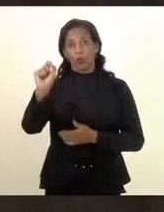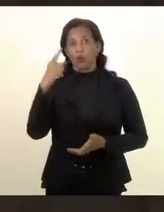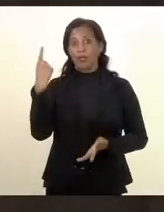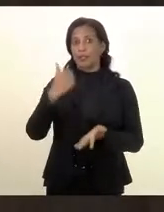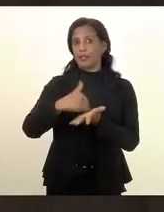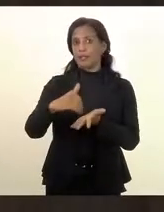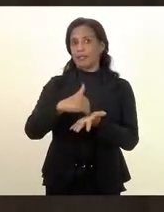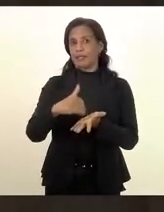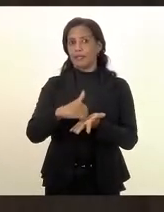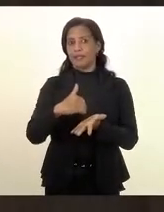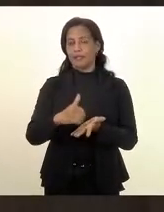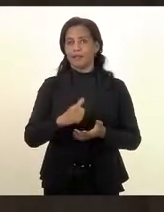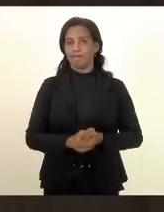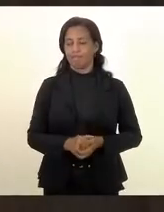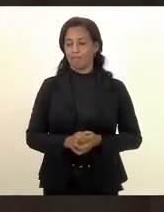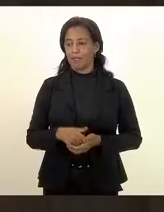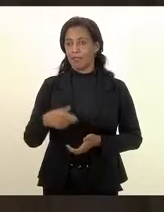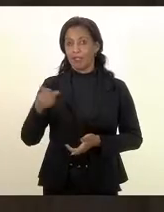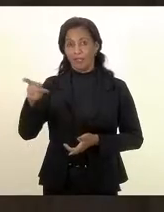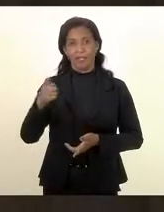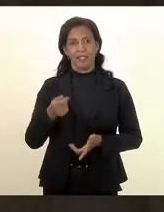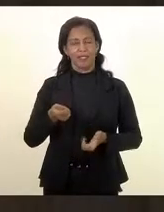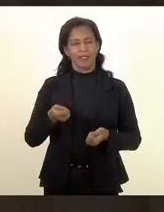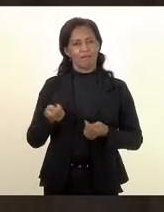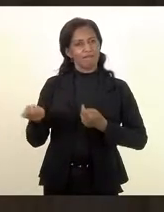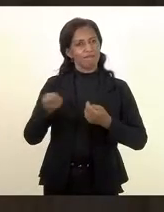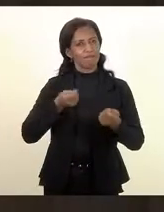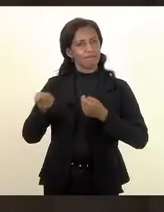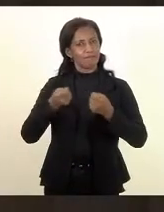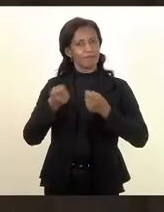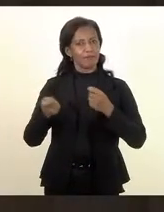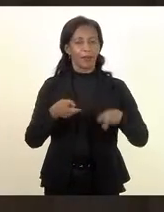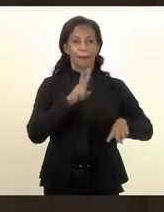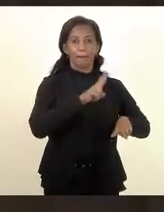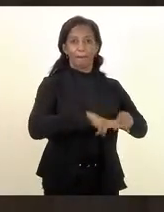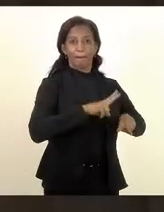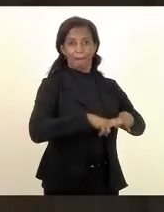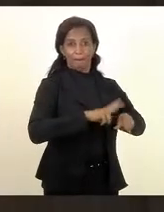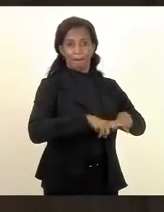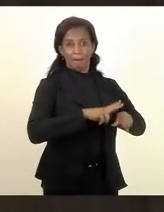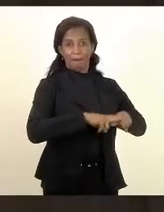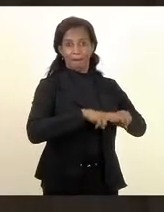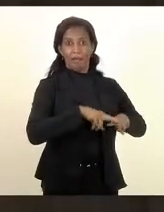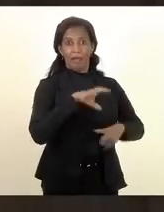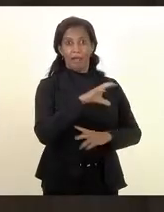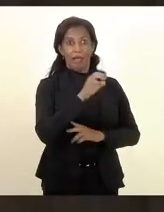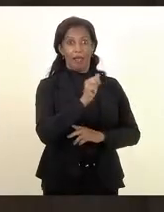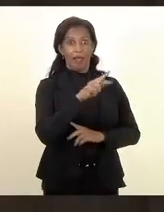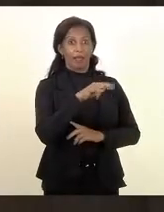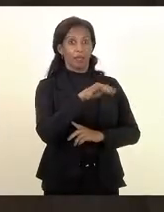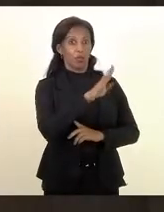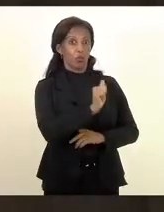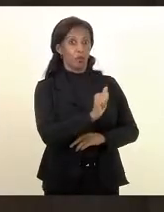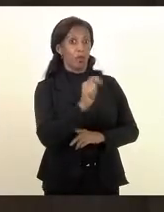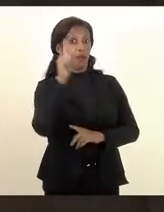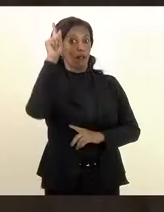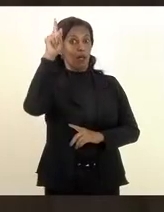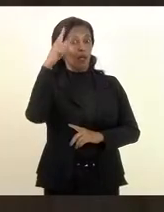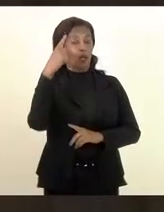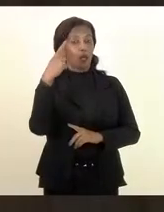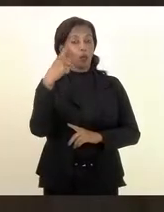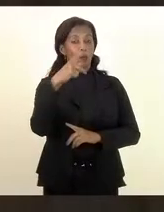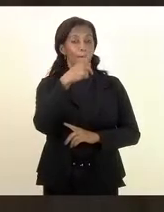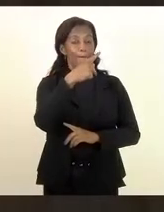secretário esse que negociava o retorno de criminosos presos na penitenciária federal de Cadandubas no Paraná para o Rio de Janeiro